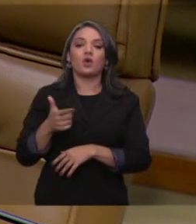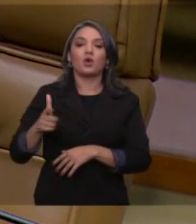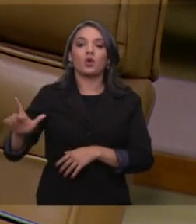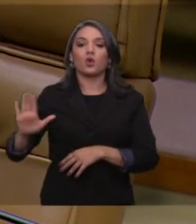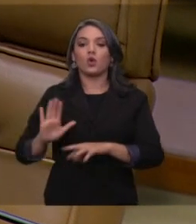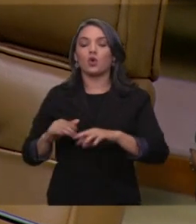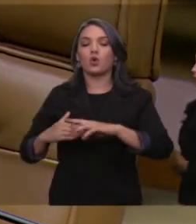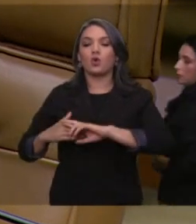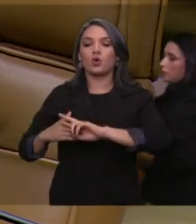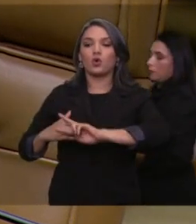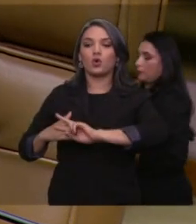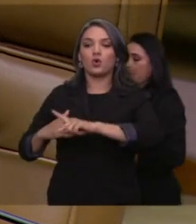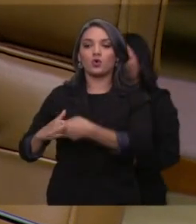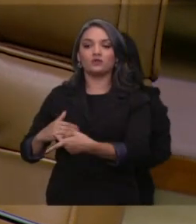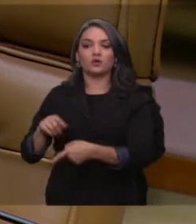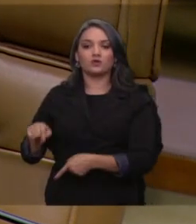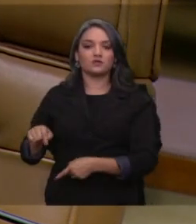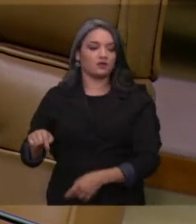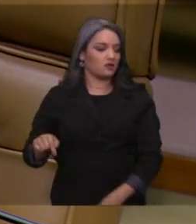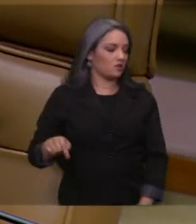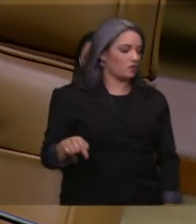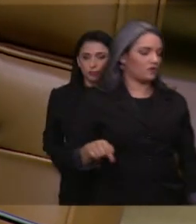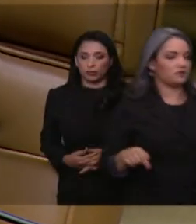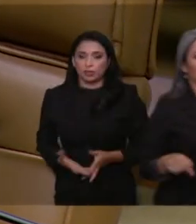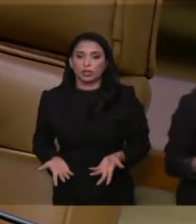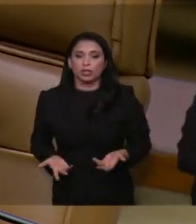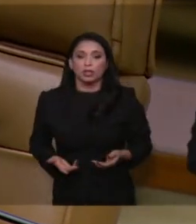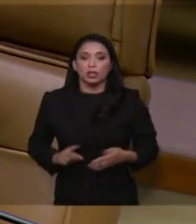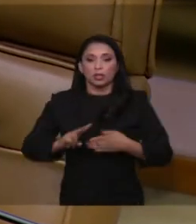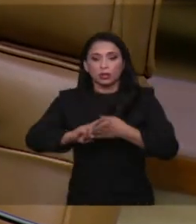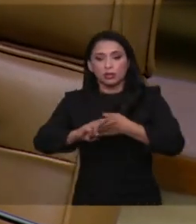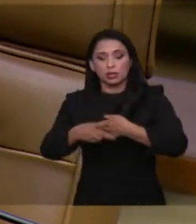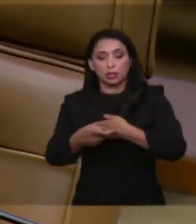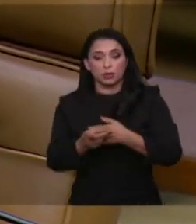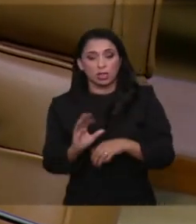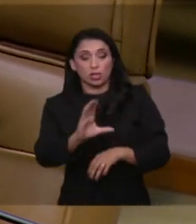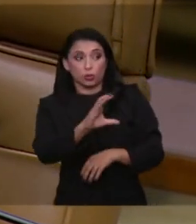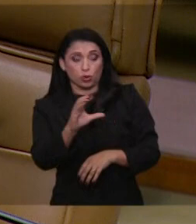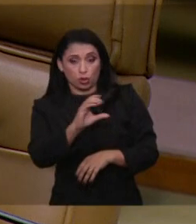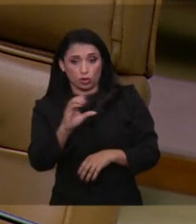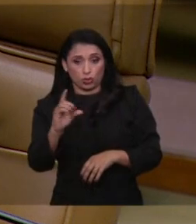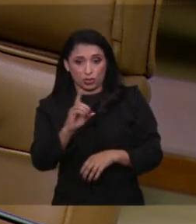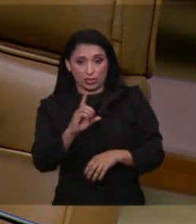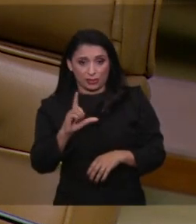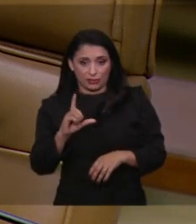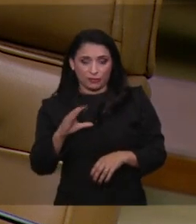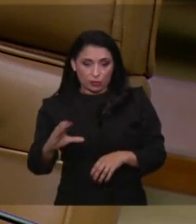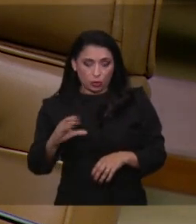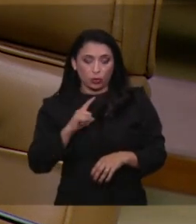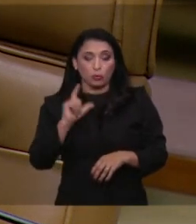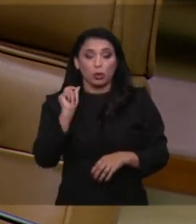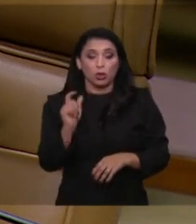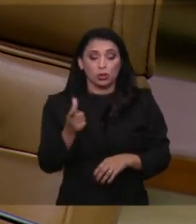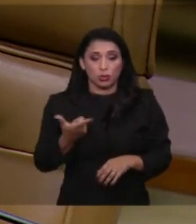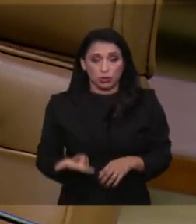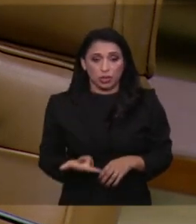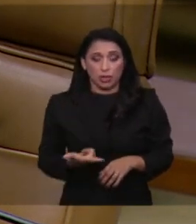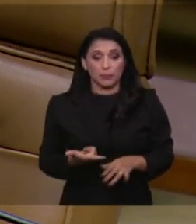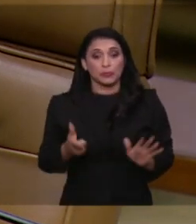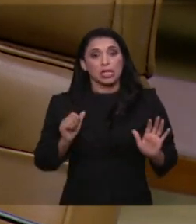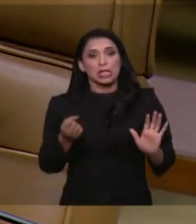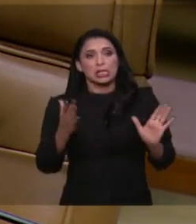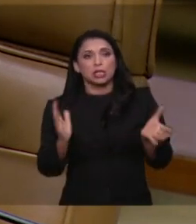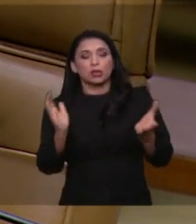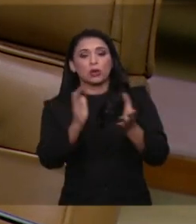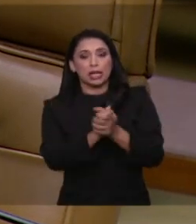importante, artigo 1597 do Código Civil. Veja, presume-se concebidos na constância do